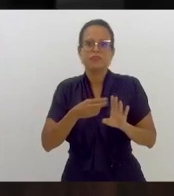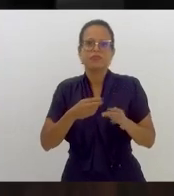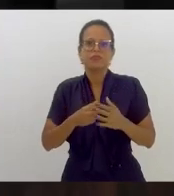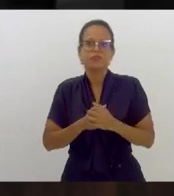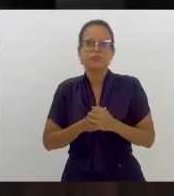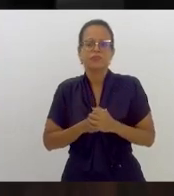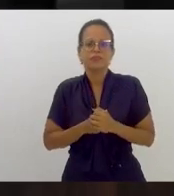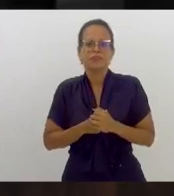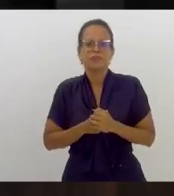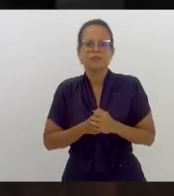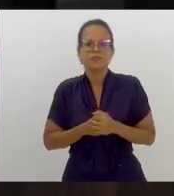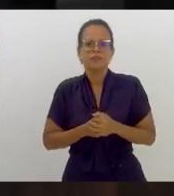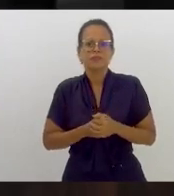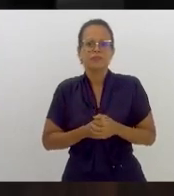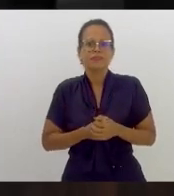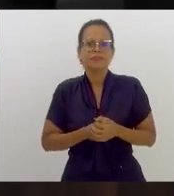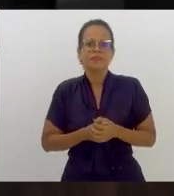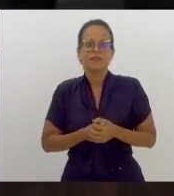e Vetos.